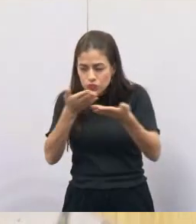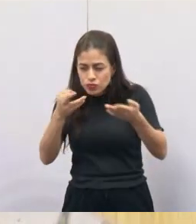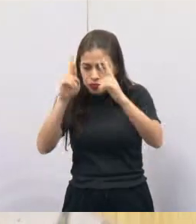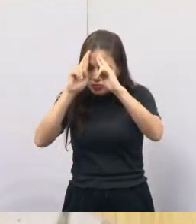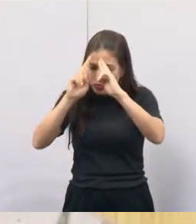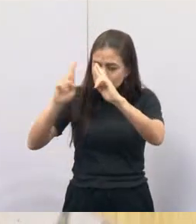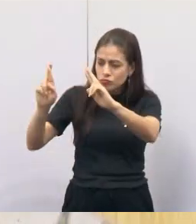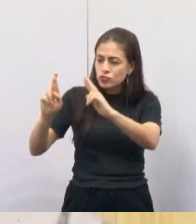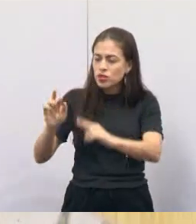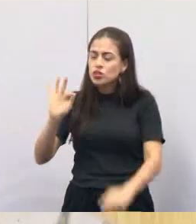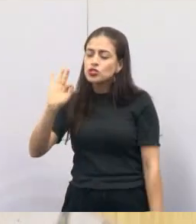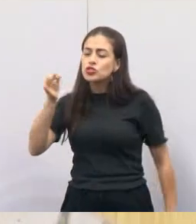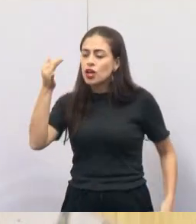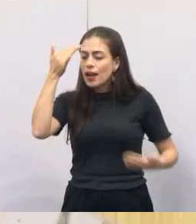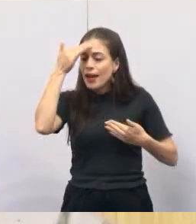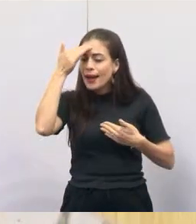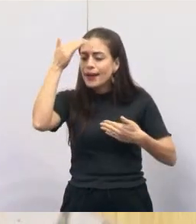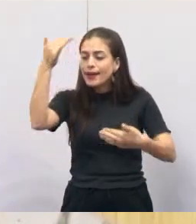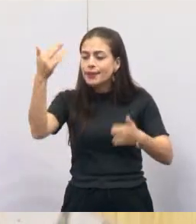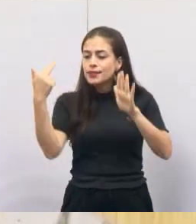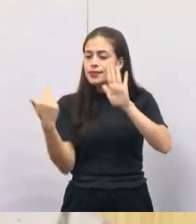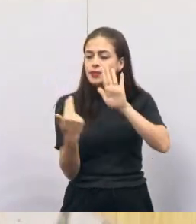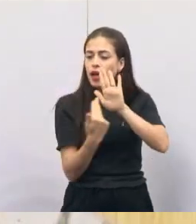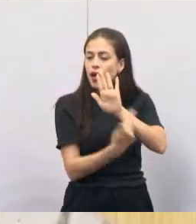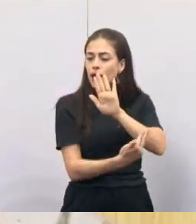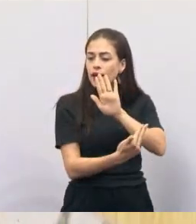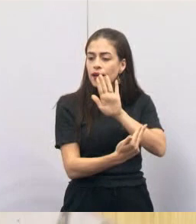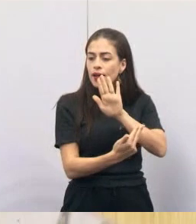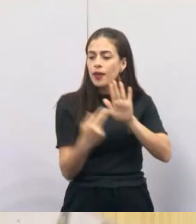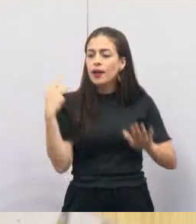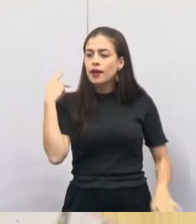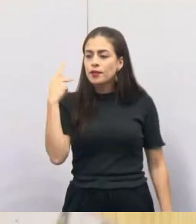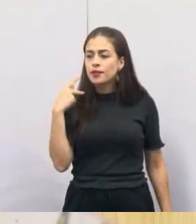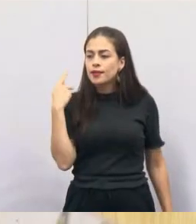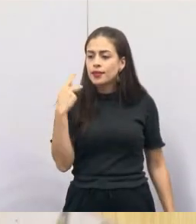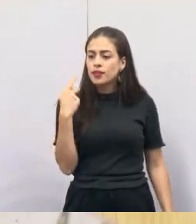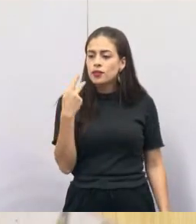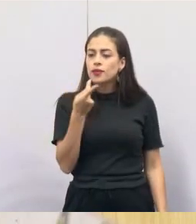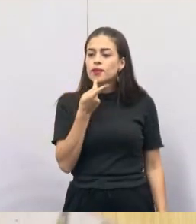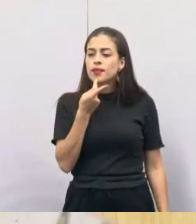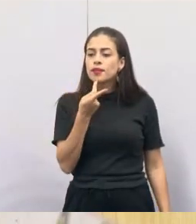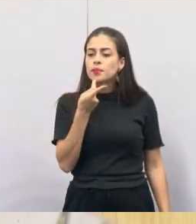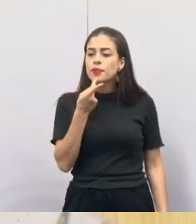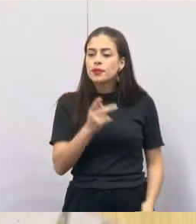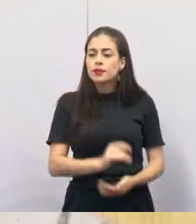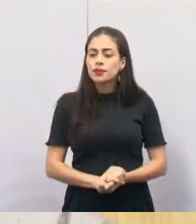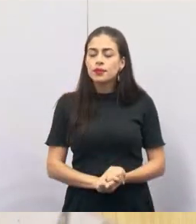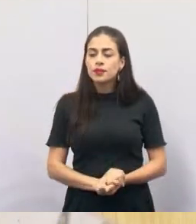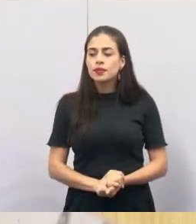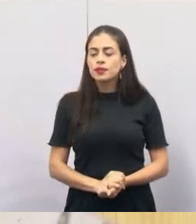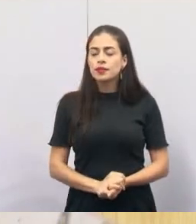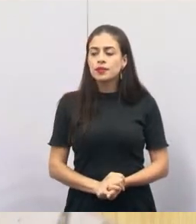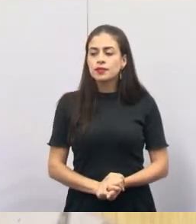e, antecipando o agradecimento, subscrevemos. Autoria, vereador Hernani Barreto.